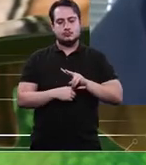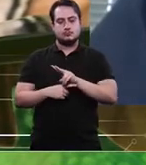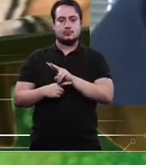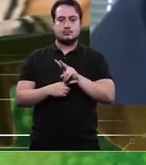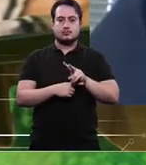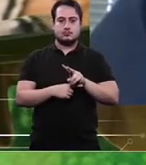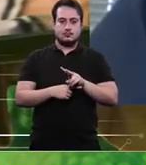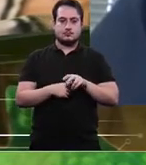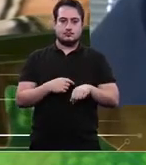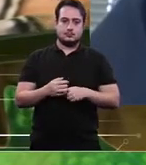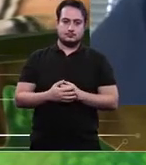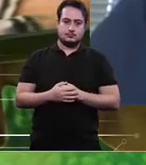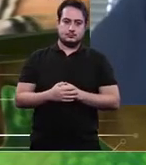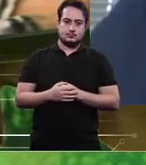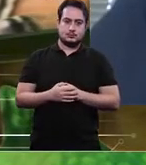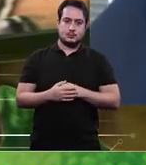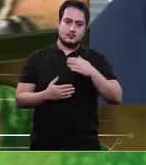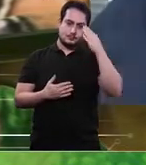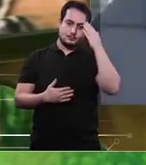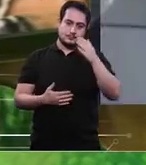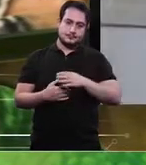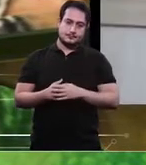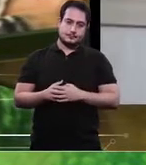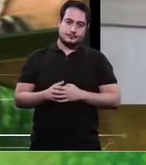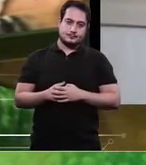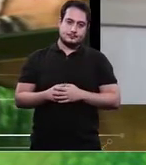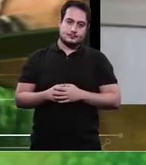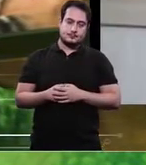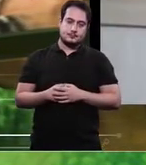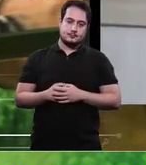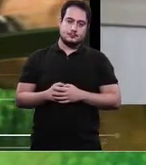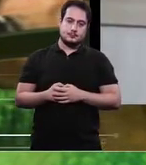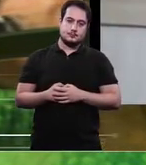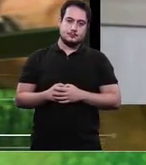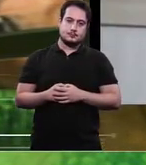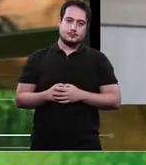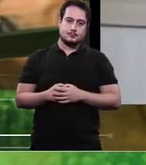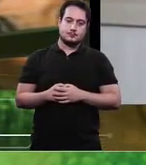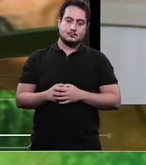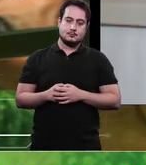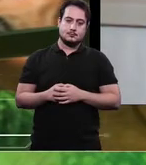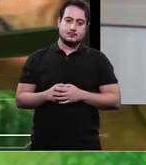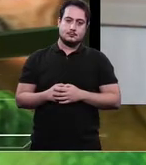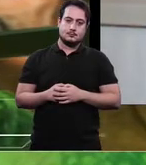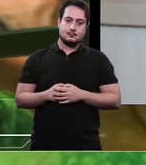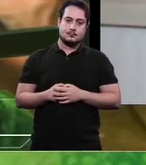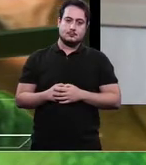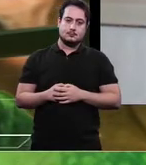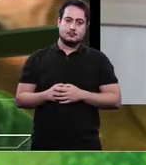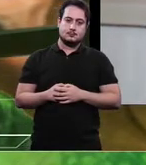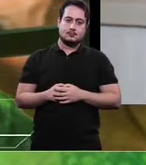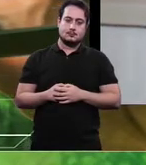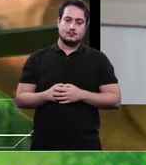esmero. Obrigado, Francisco. Eu que agradeço. Nelson,